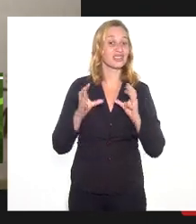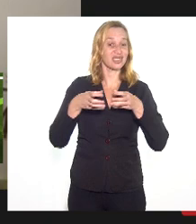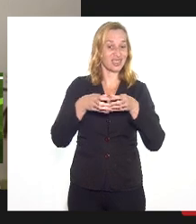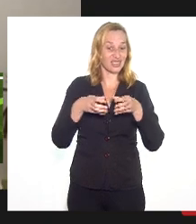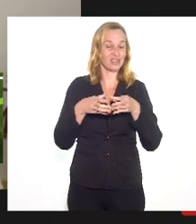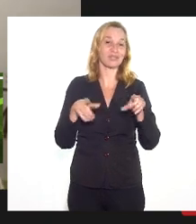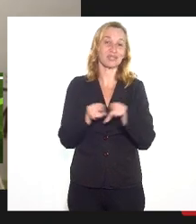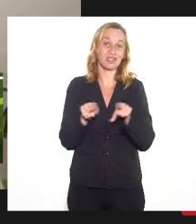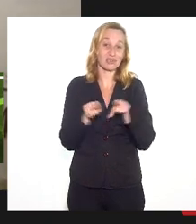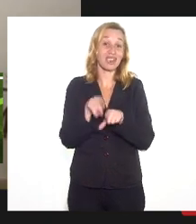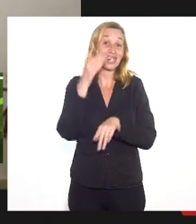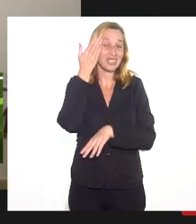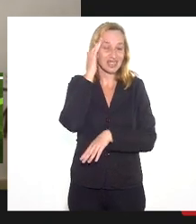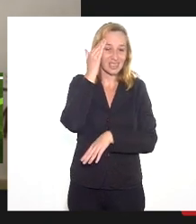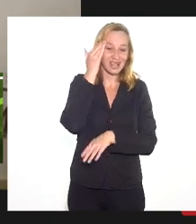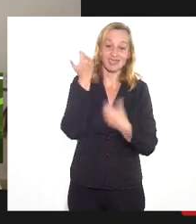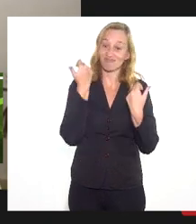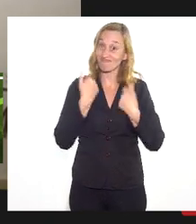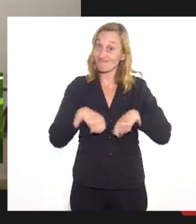também, entendendo